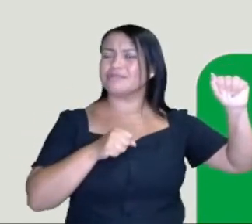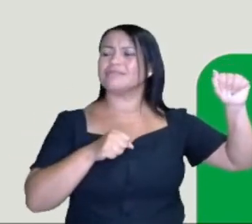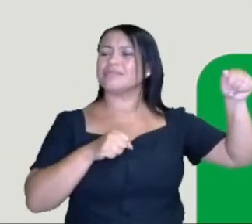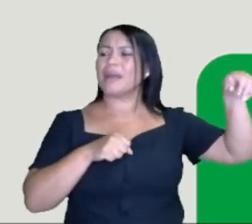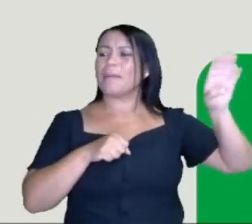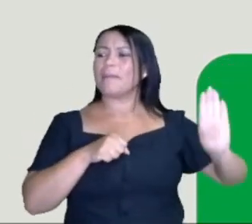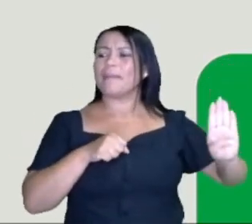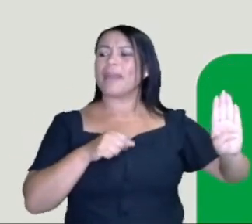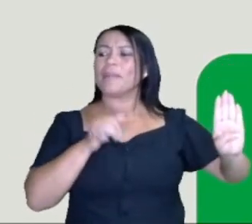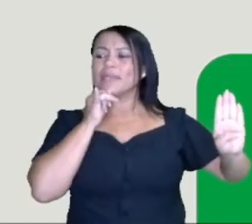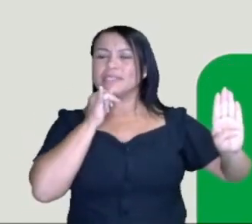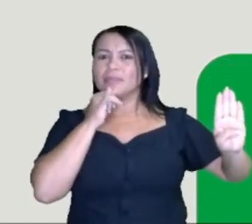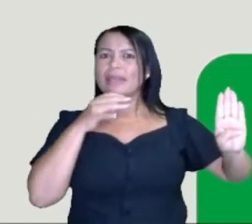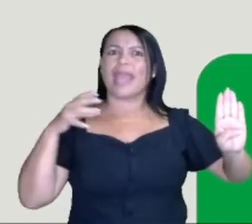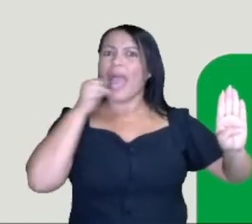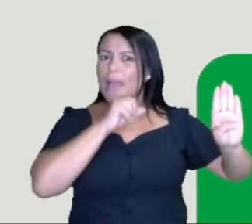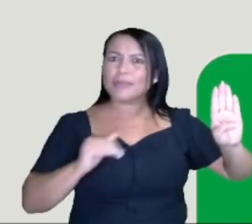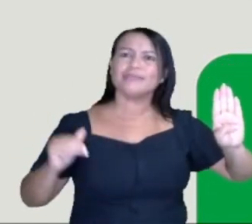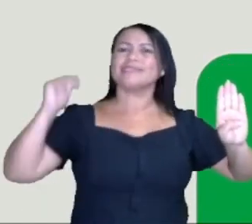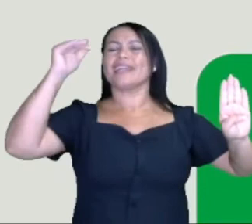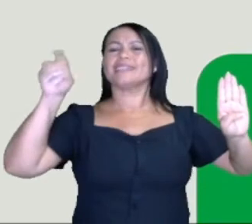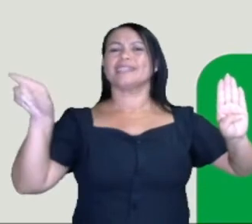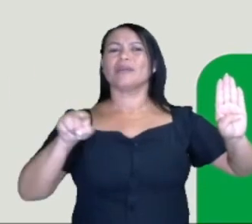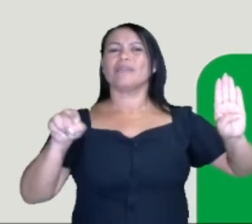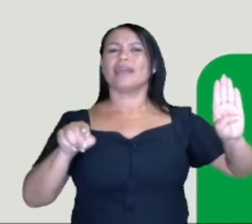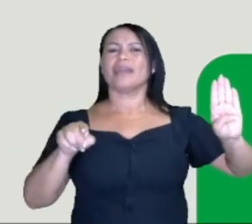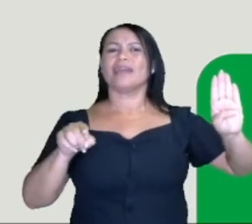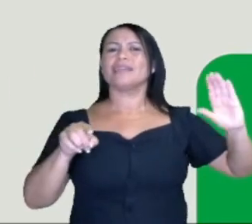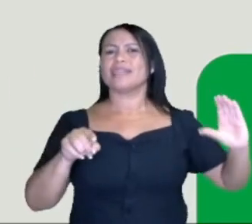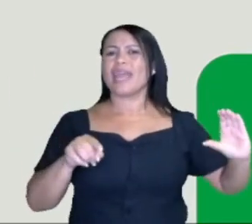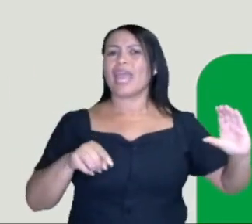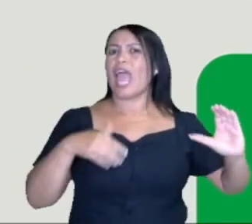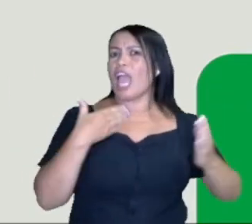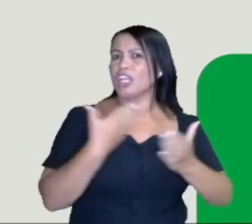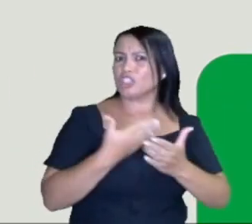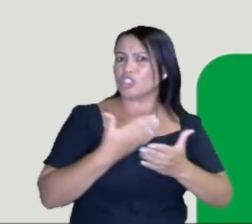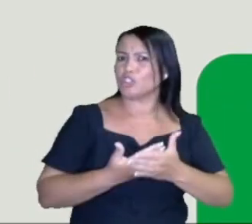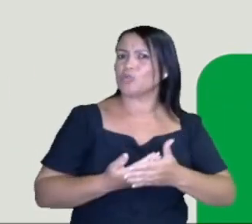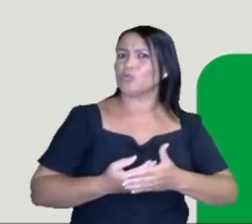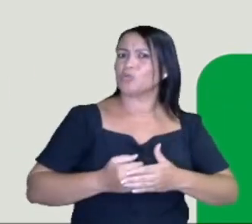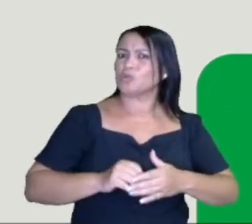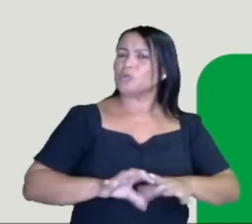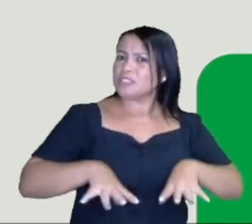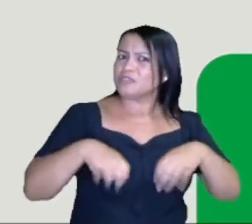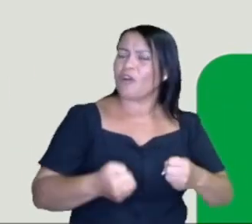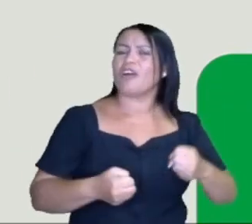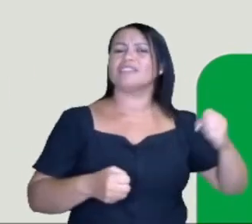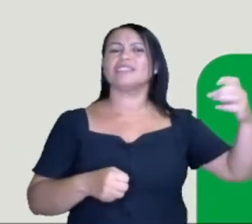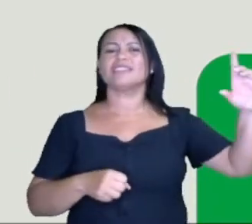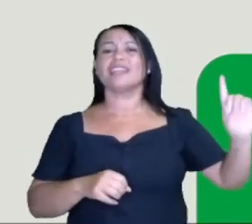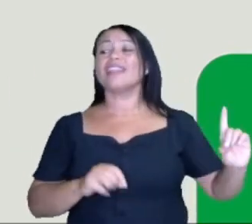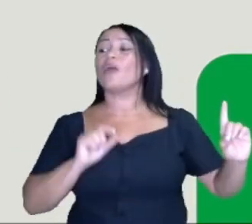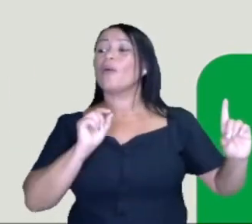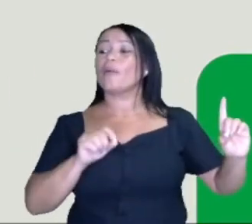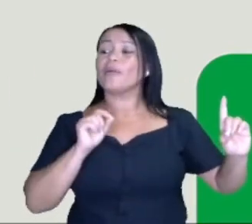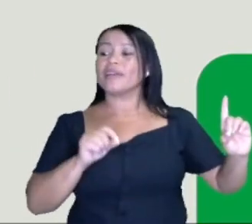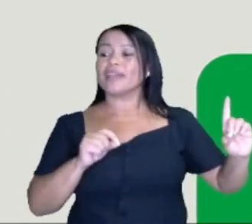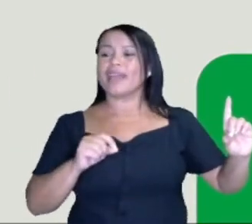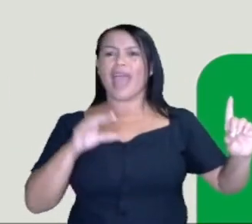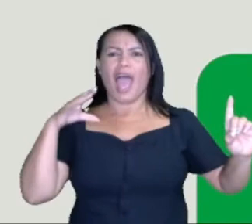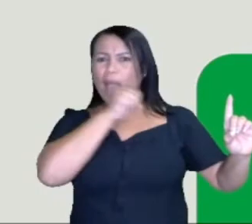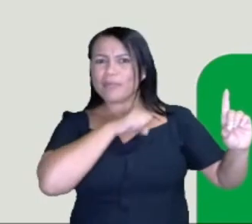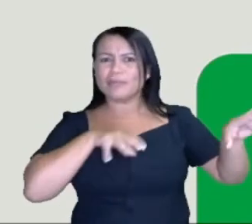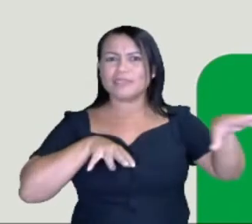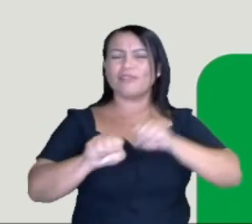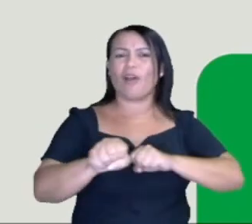amadureça precocemente, estude aplicadamente, se forme